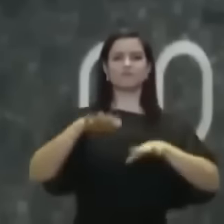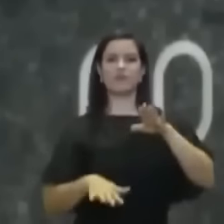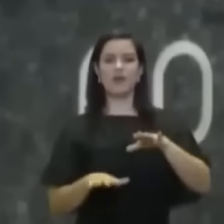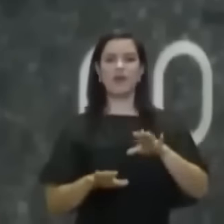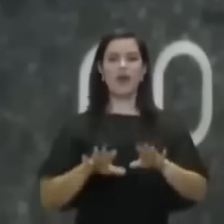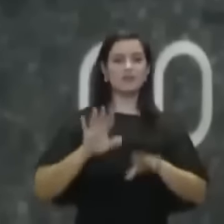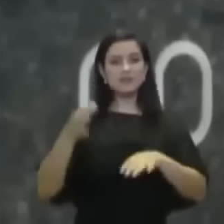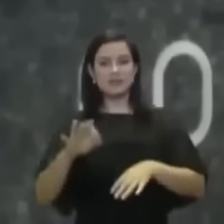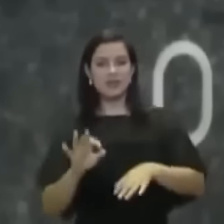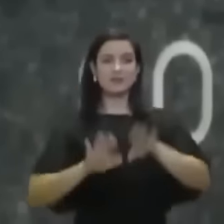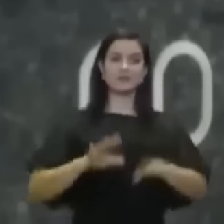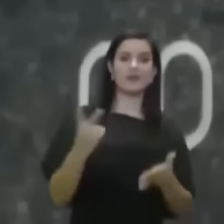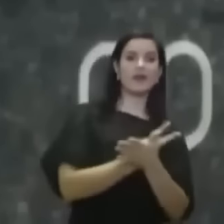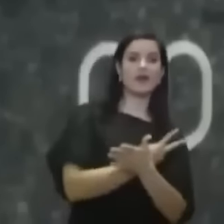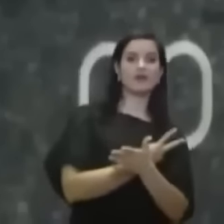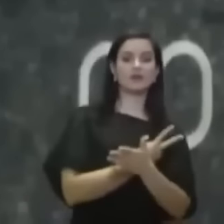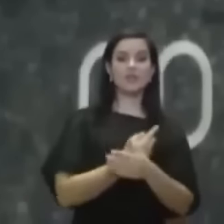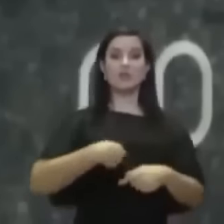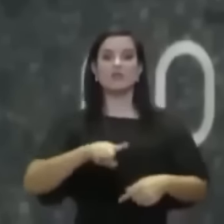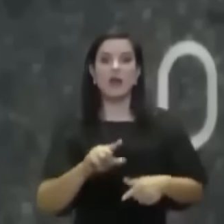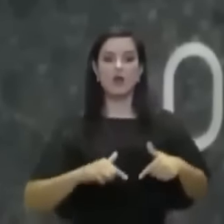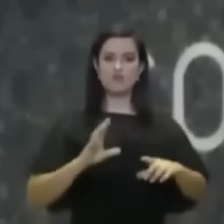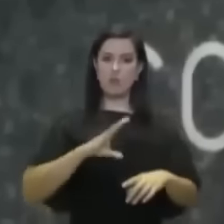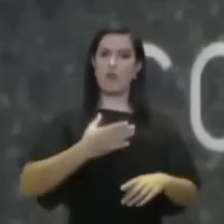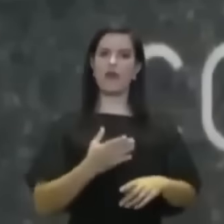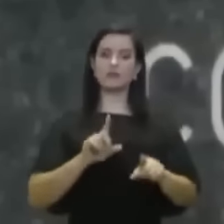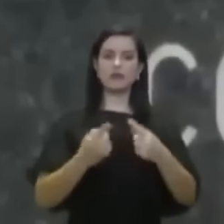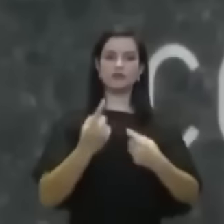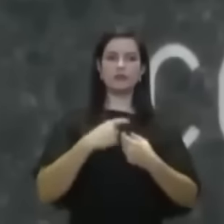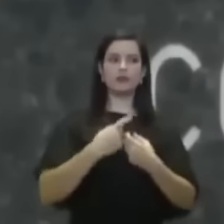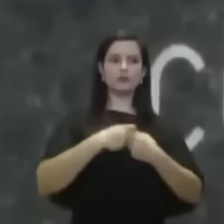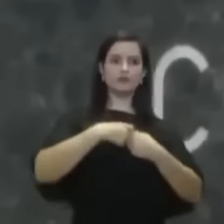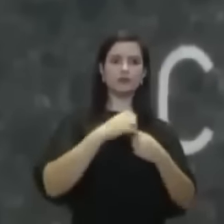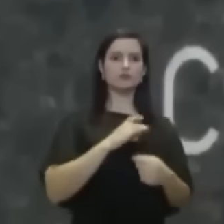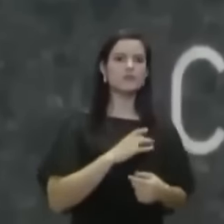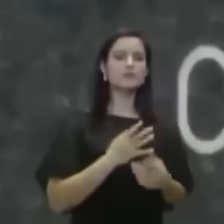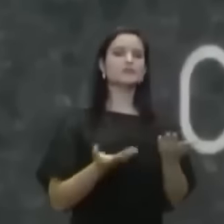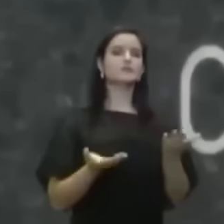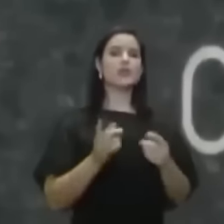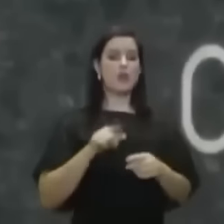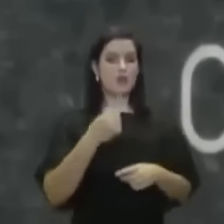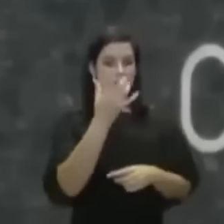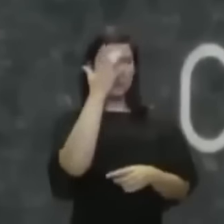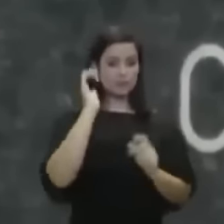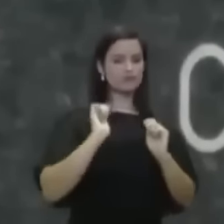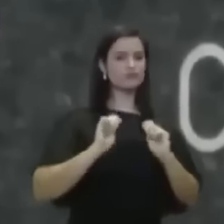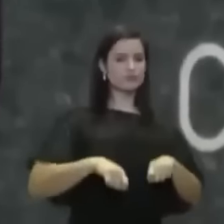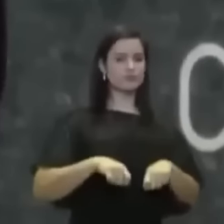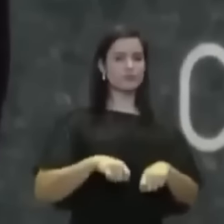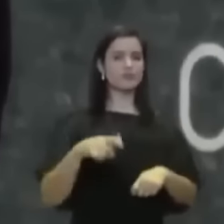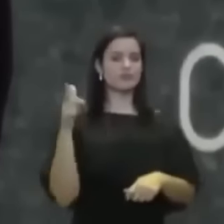baixos. De avanços e recuos. Homem capaz da